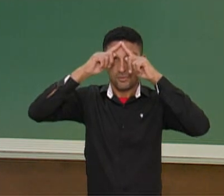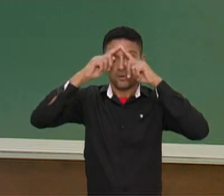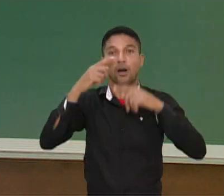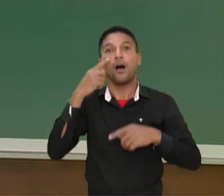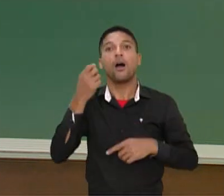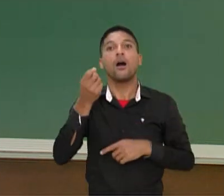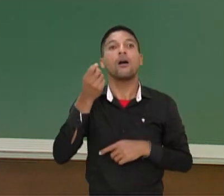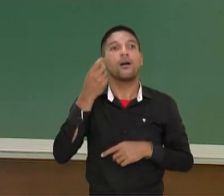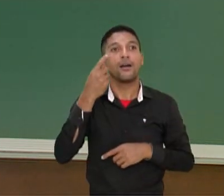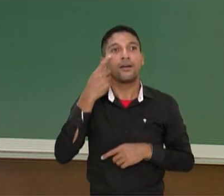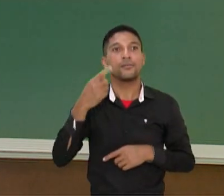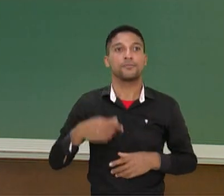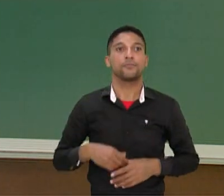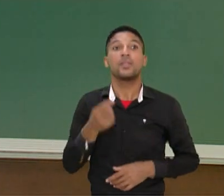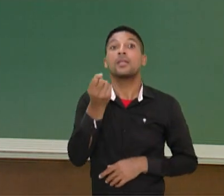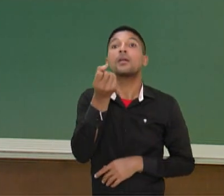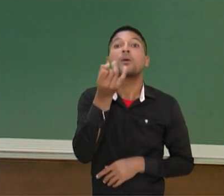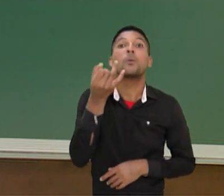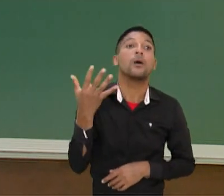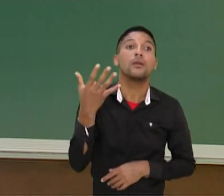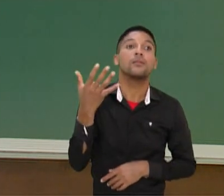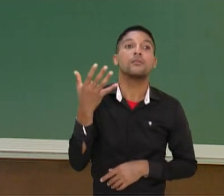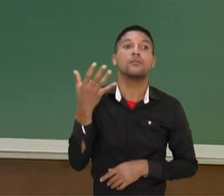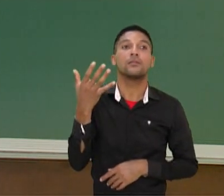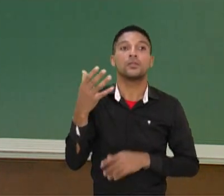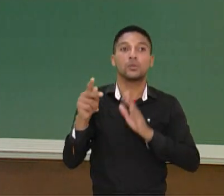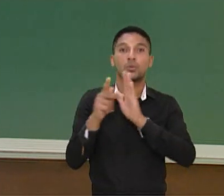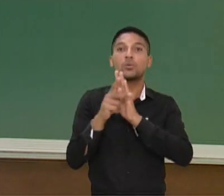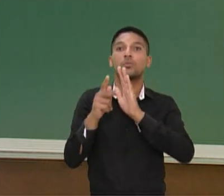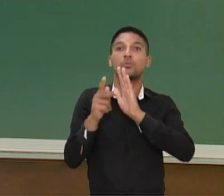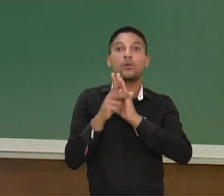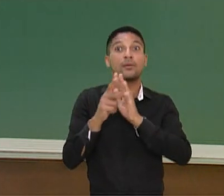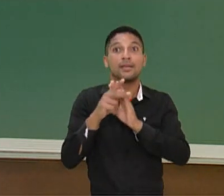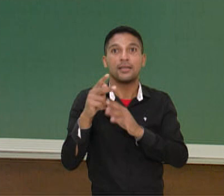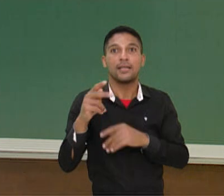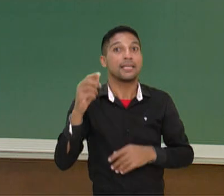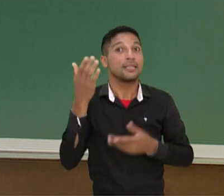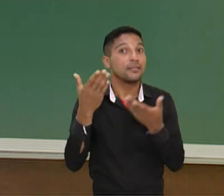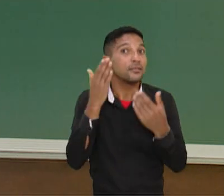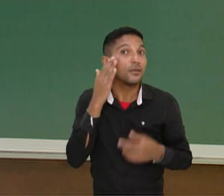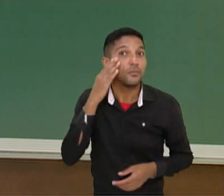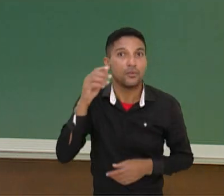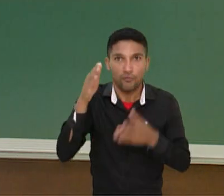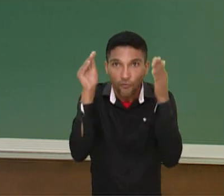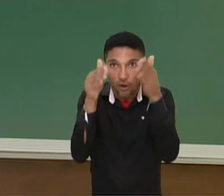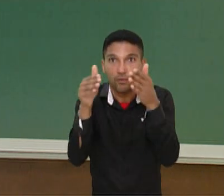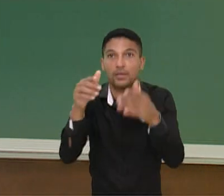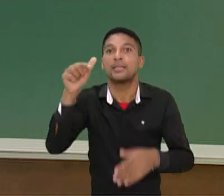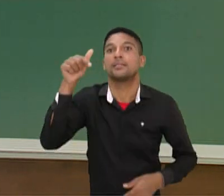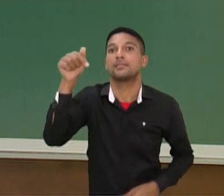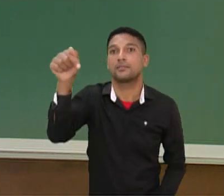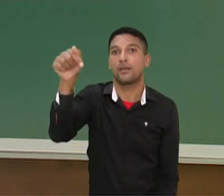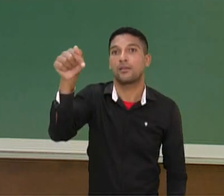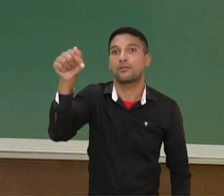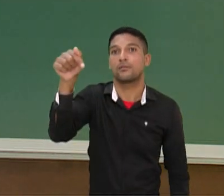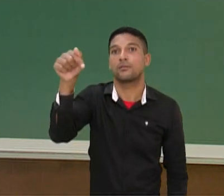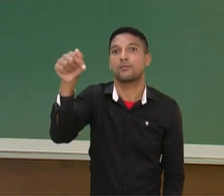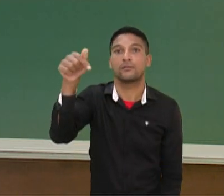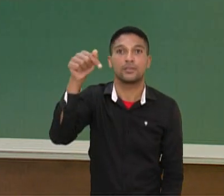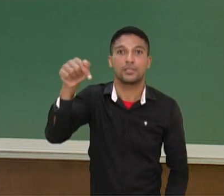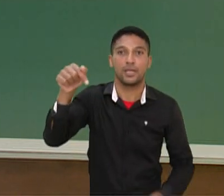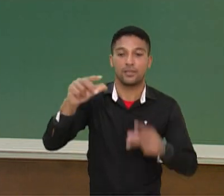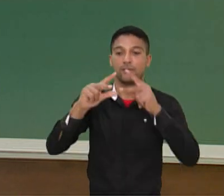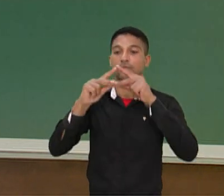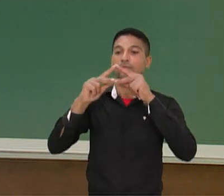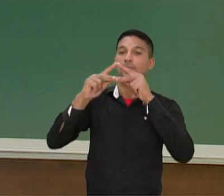saber? Quantas diagonais tem um polígono regular de 7 lados? Quantas diagonais tem um de